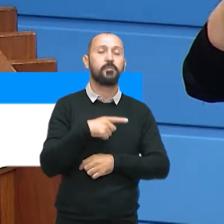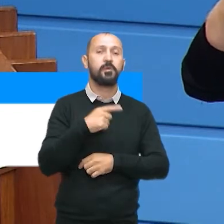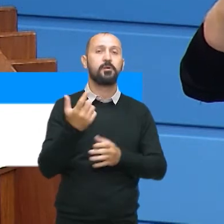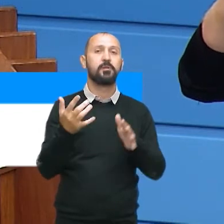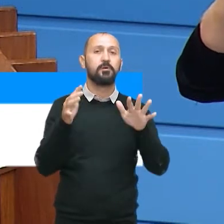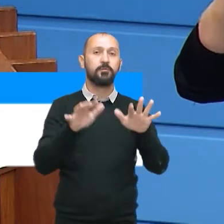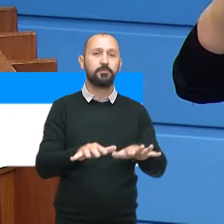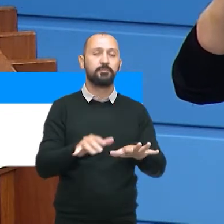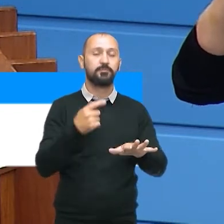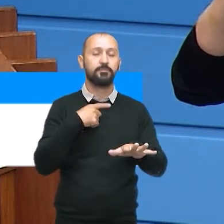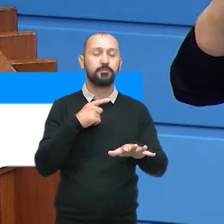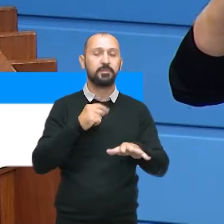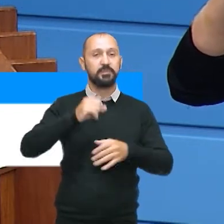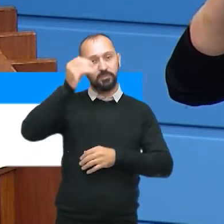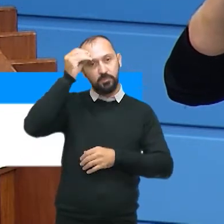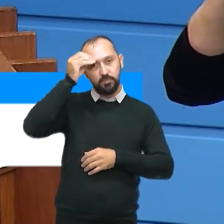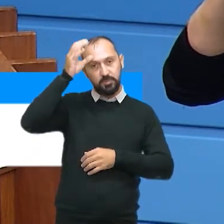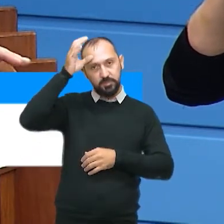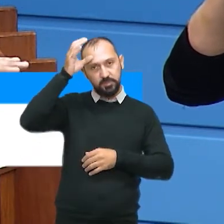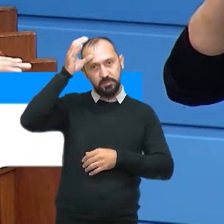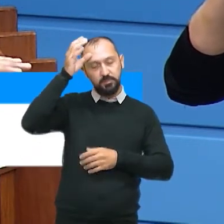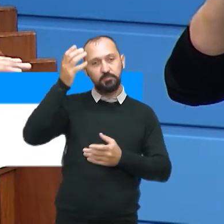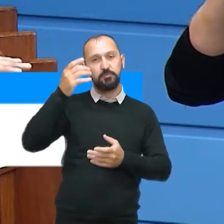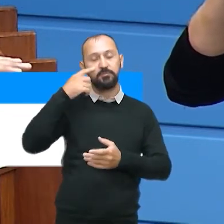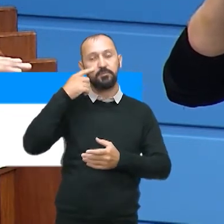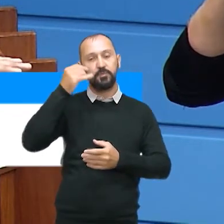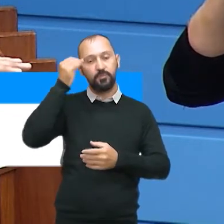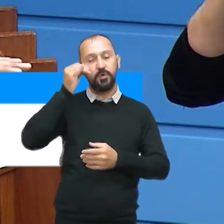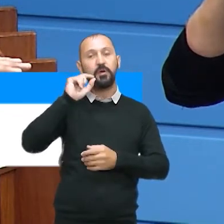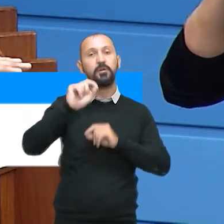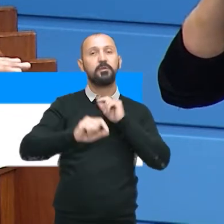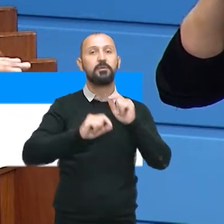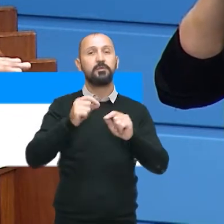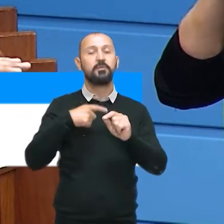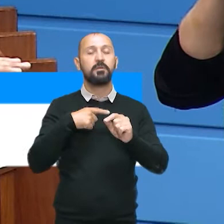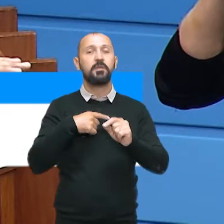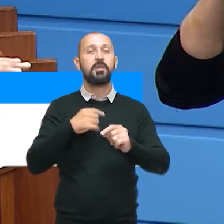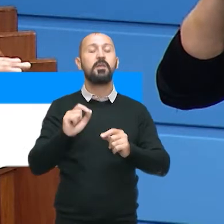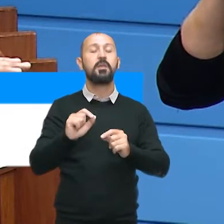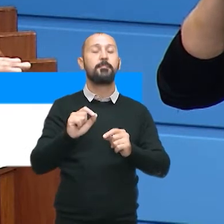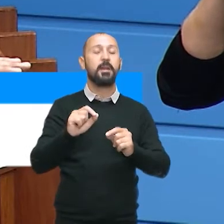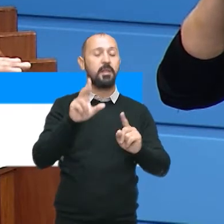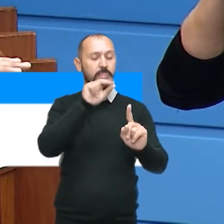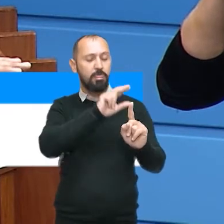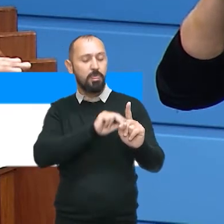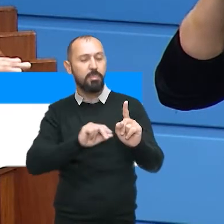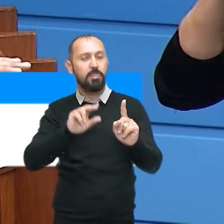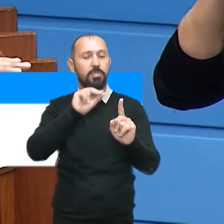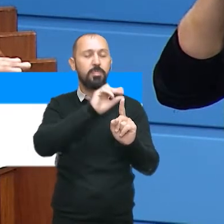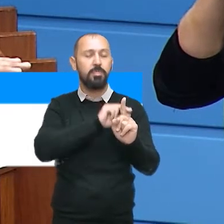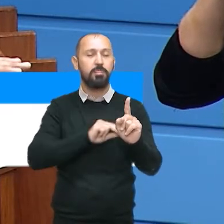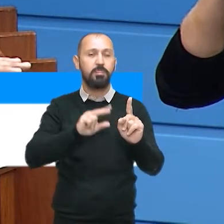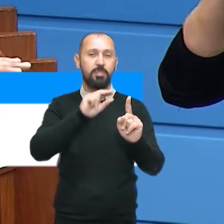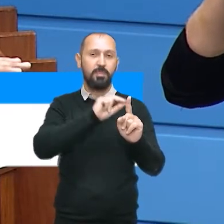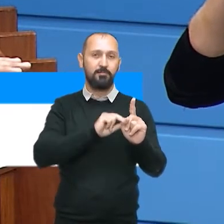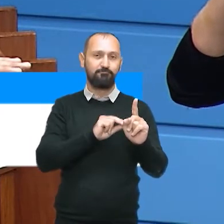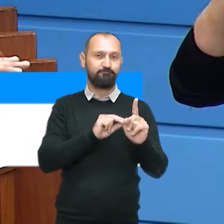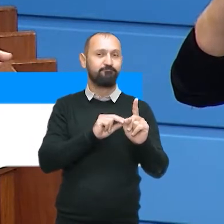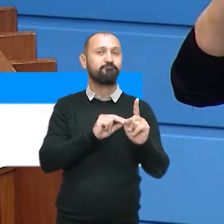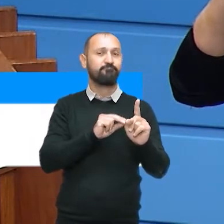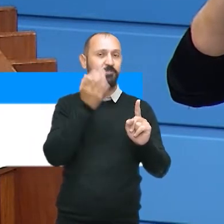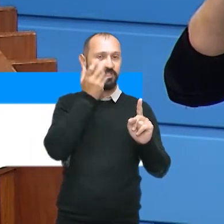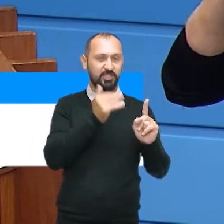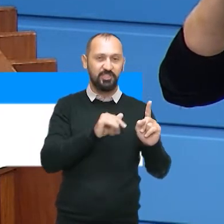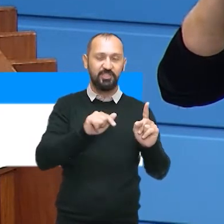unicamente sobre a inclusão de medidas de conscientização, prevenção e combate à erotização